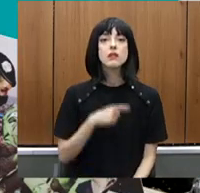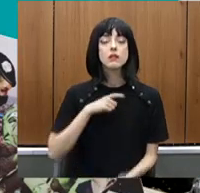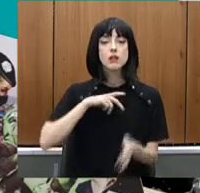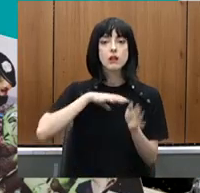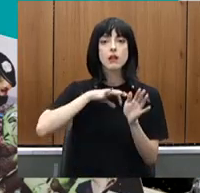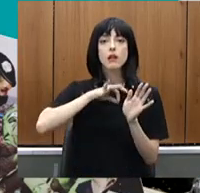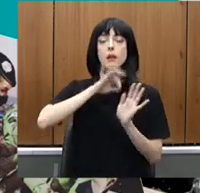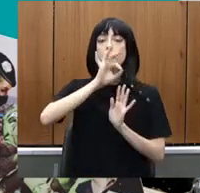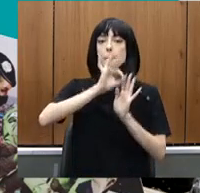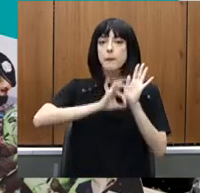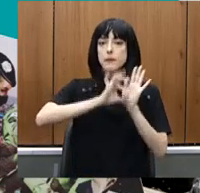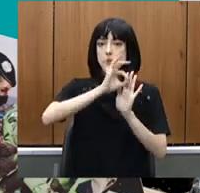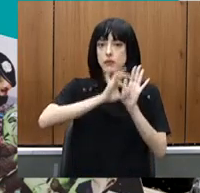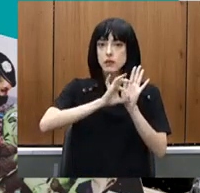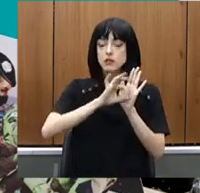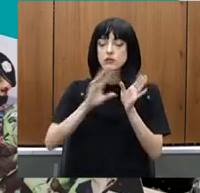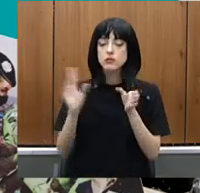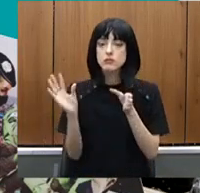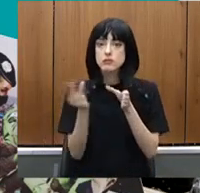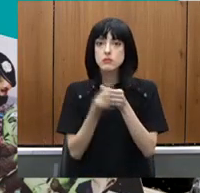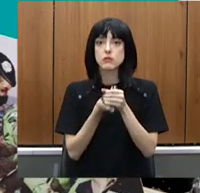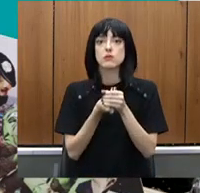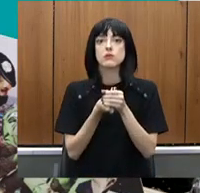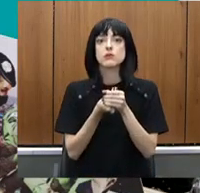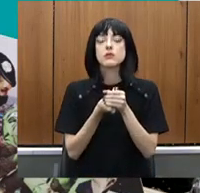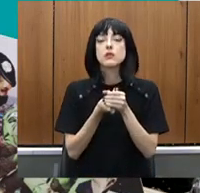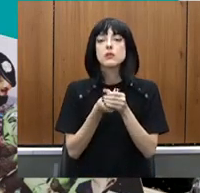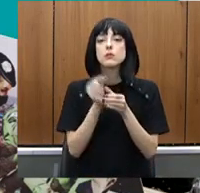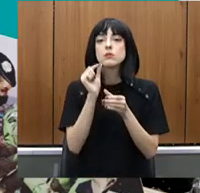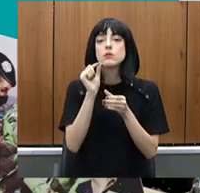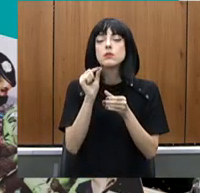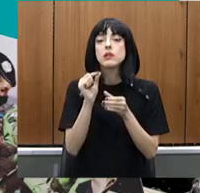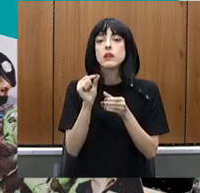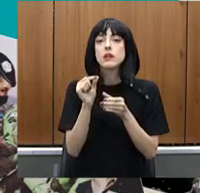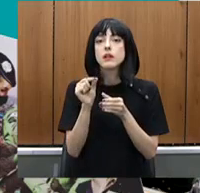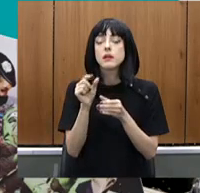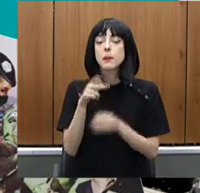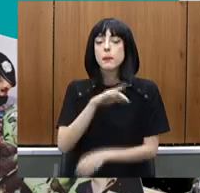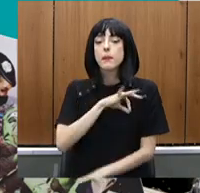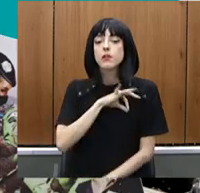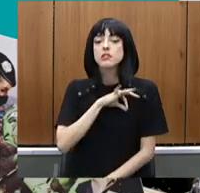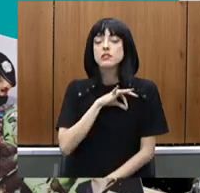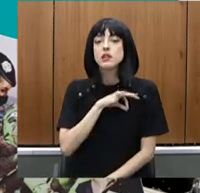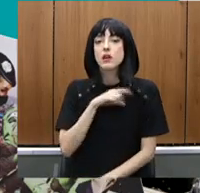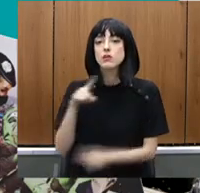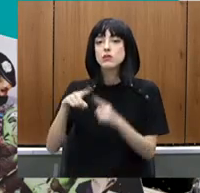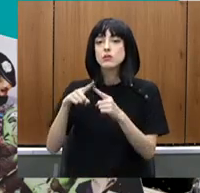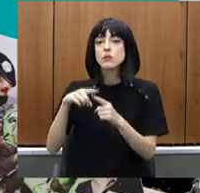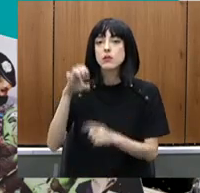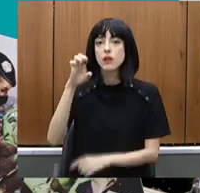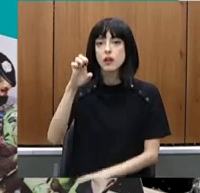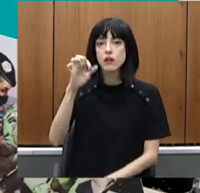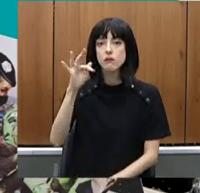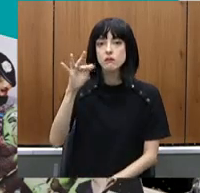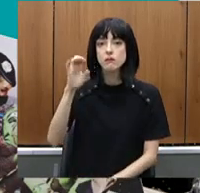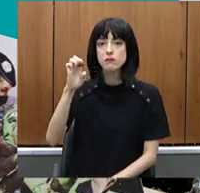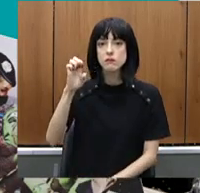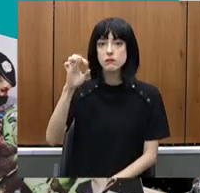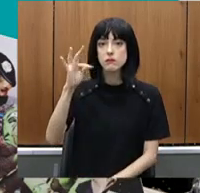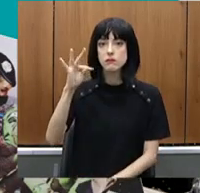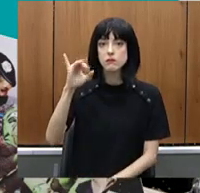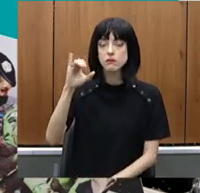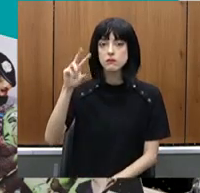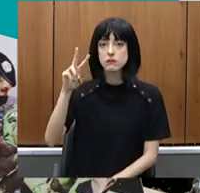efetivo com a possibilidade nos próximos quatro anos a gente incluía até 10 mil soldados e